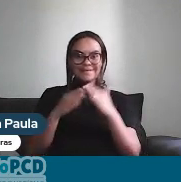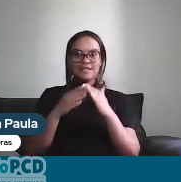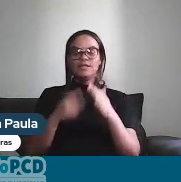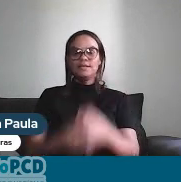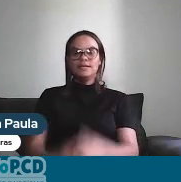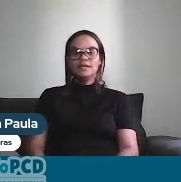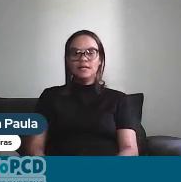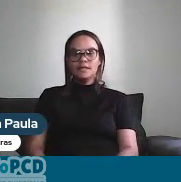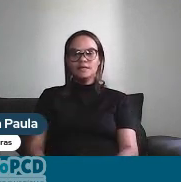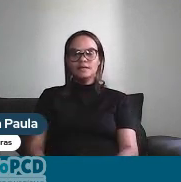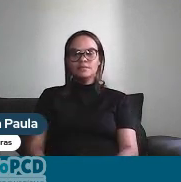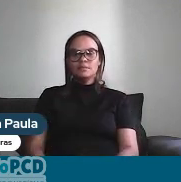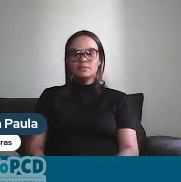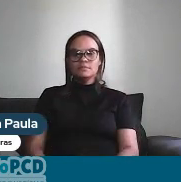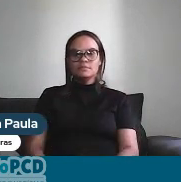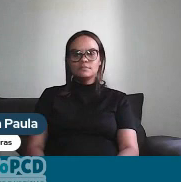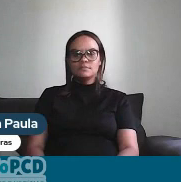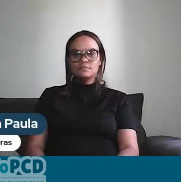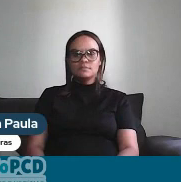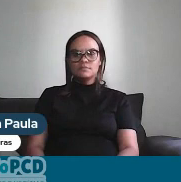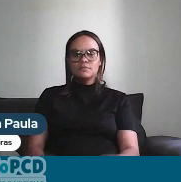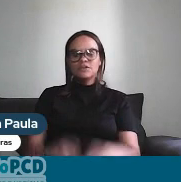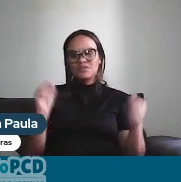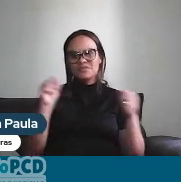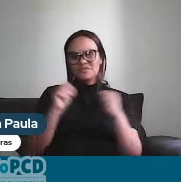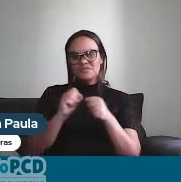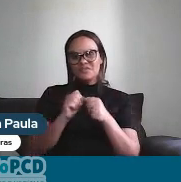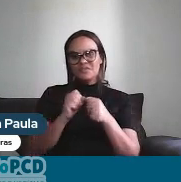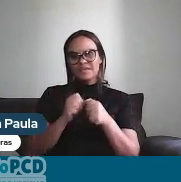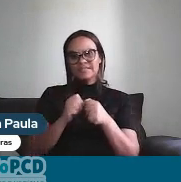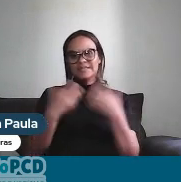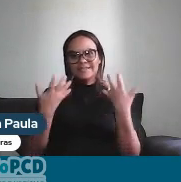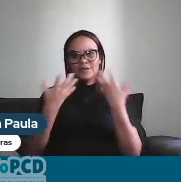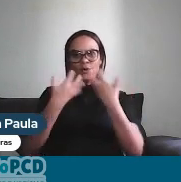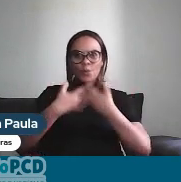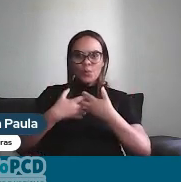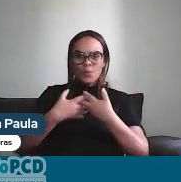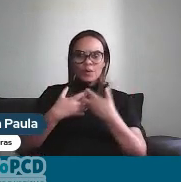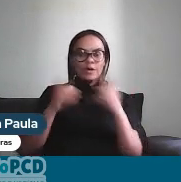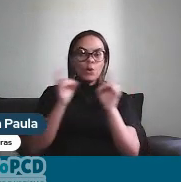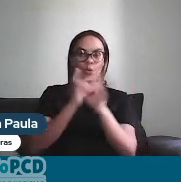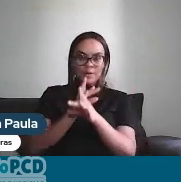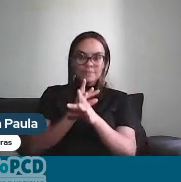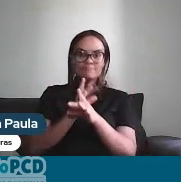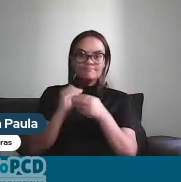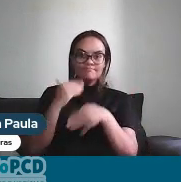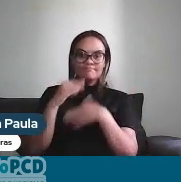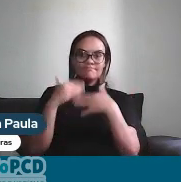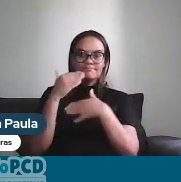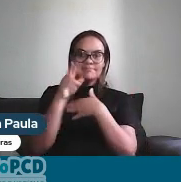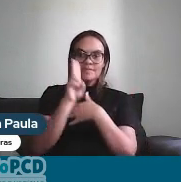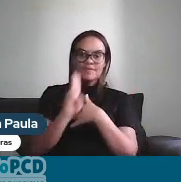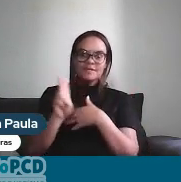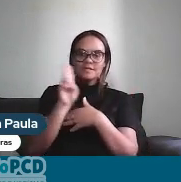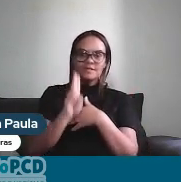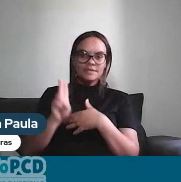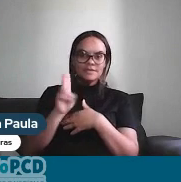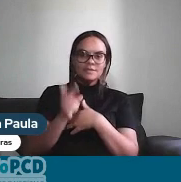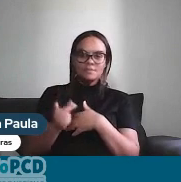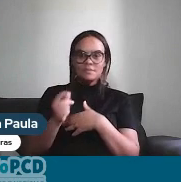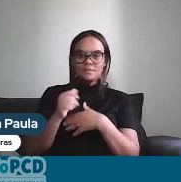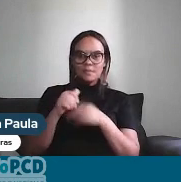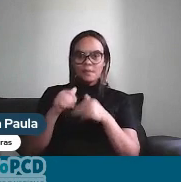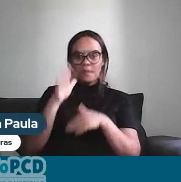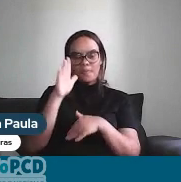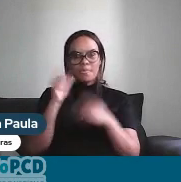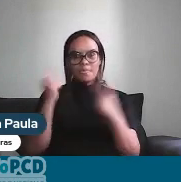perguntas não poderiam ser feitas de forma mais completa ainda do que serão utilizadas, muito mais do